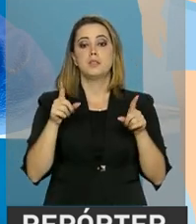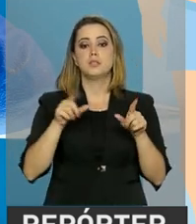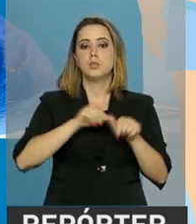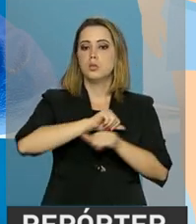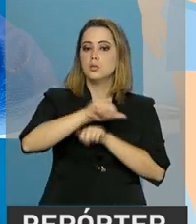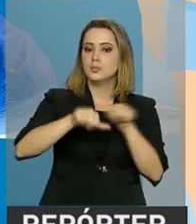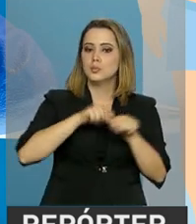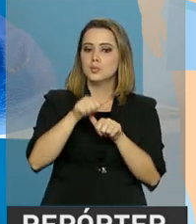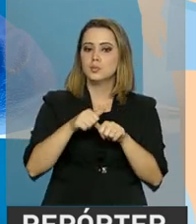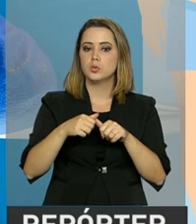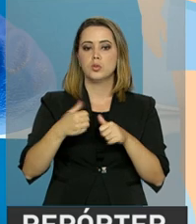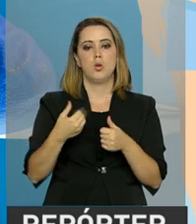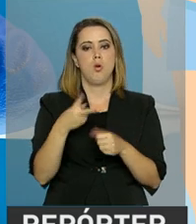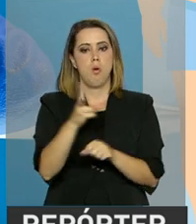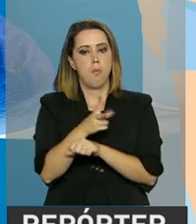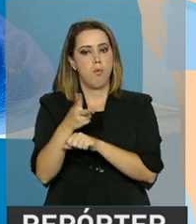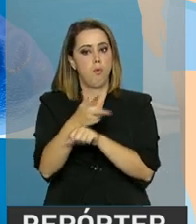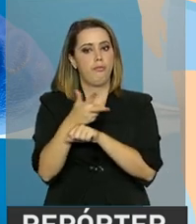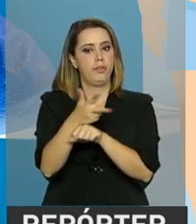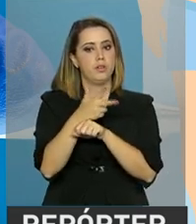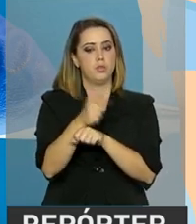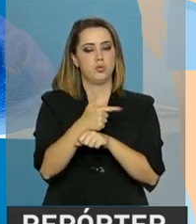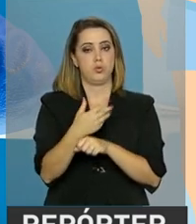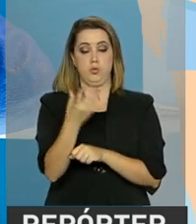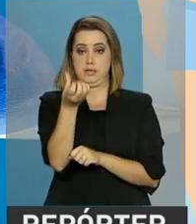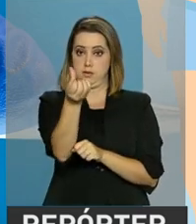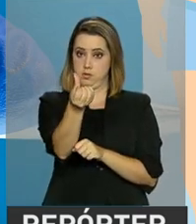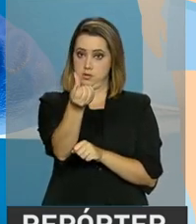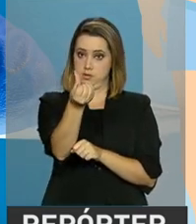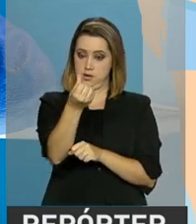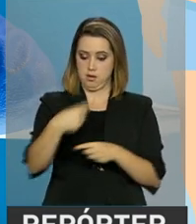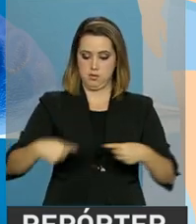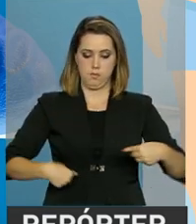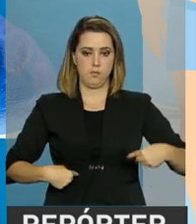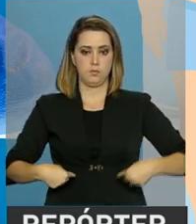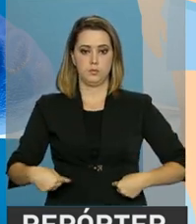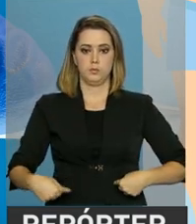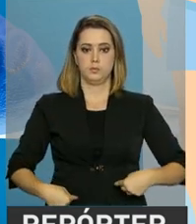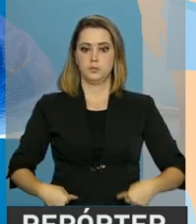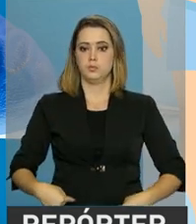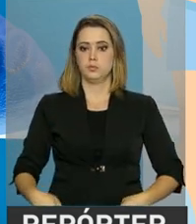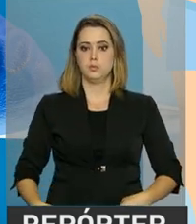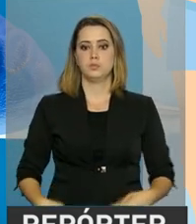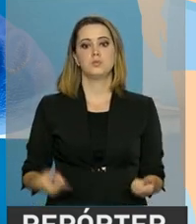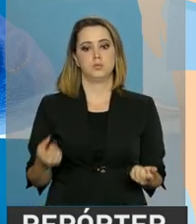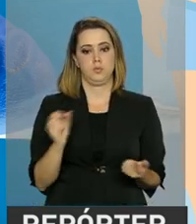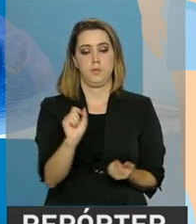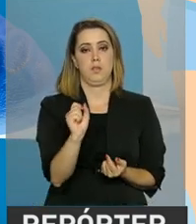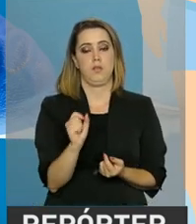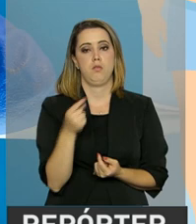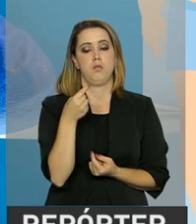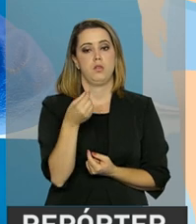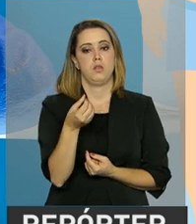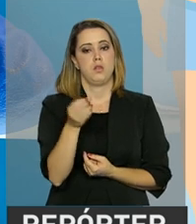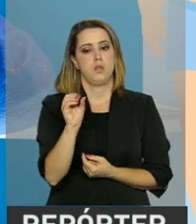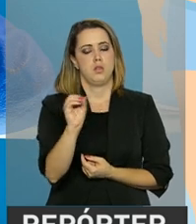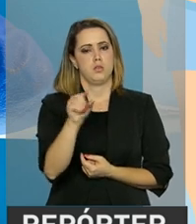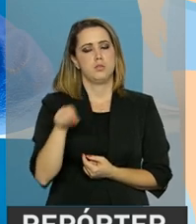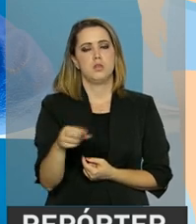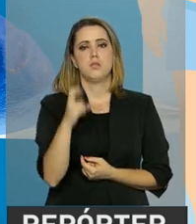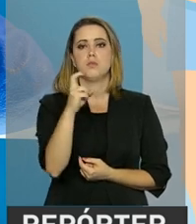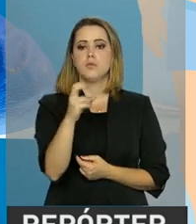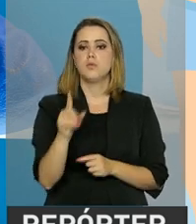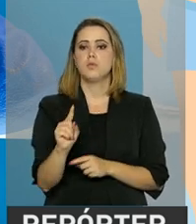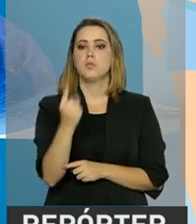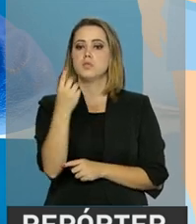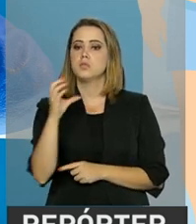por videolaparoscopia, o médico faz 6 pequenos furos no abdômen, de 0,5 a 1 centímetro cada, por onde